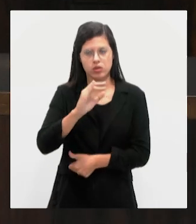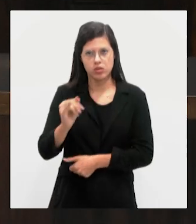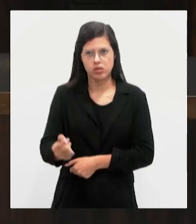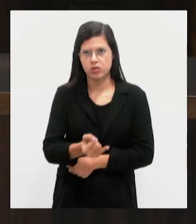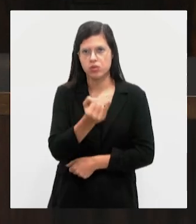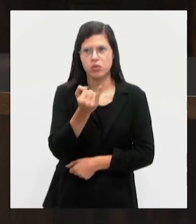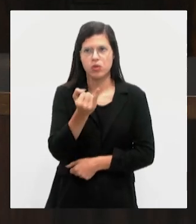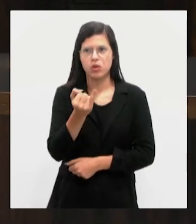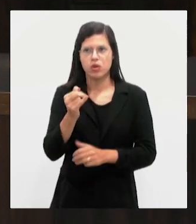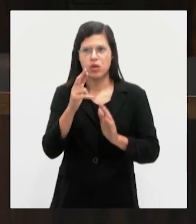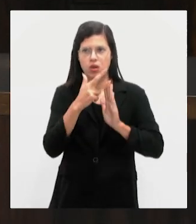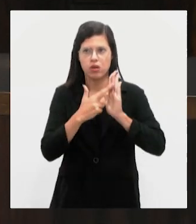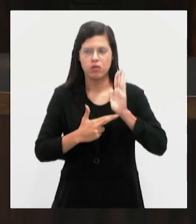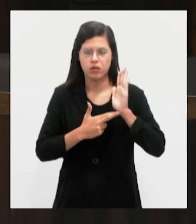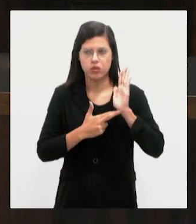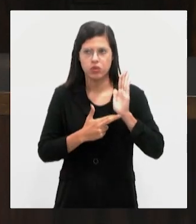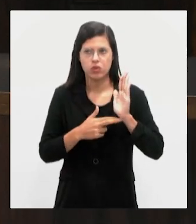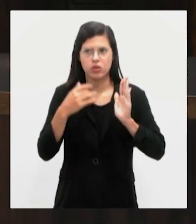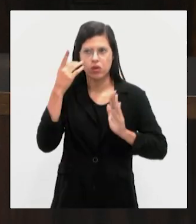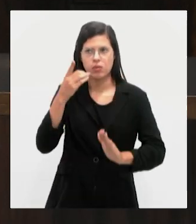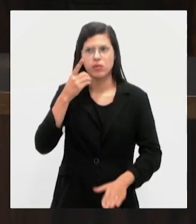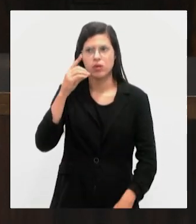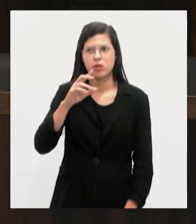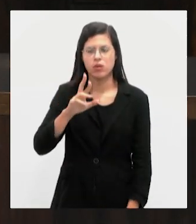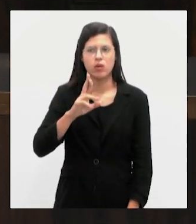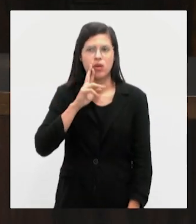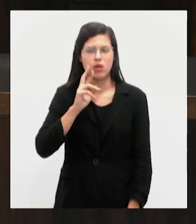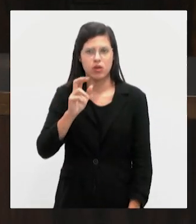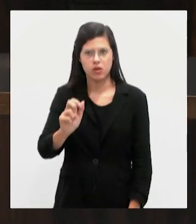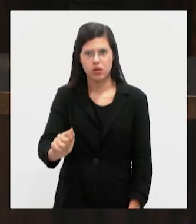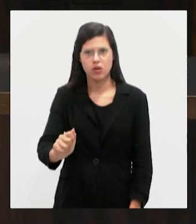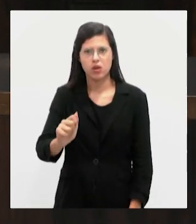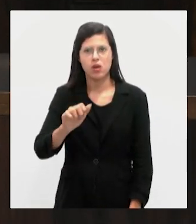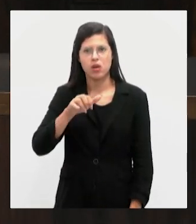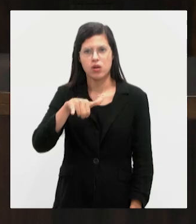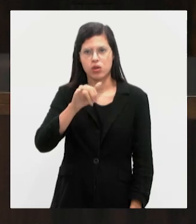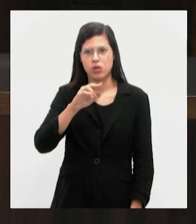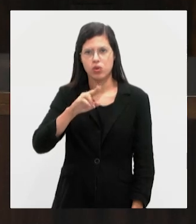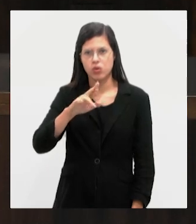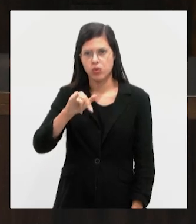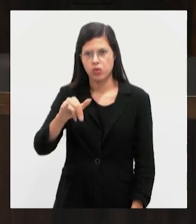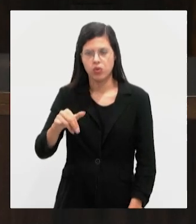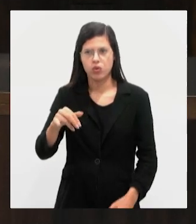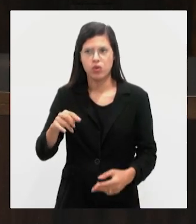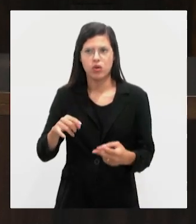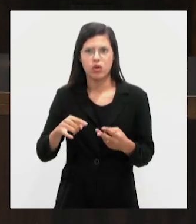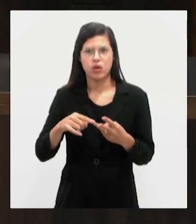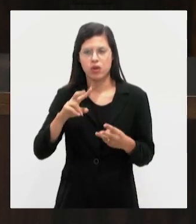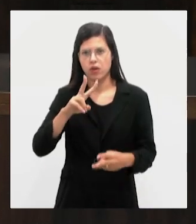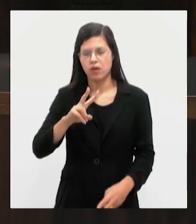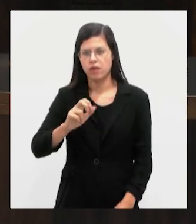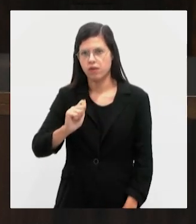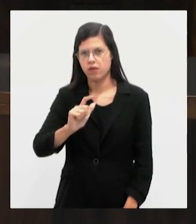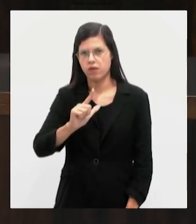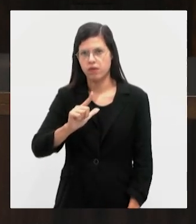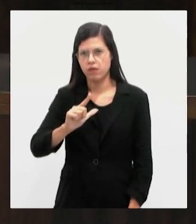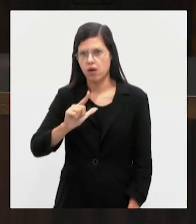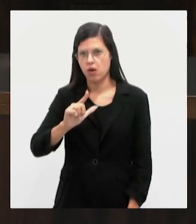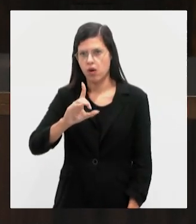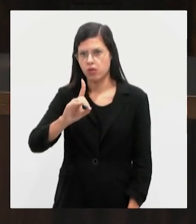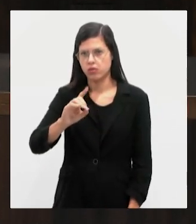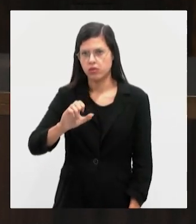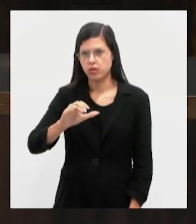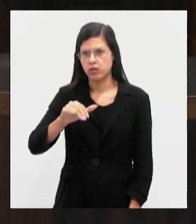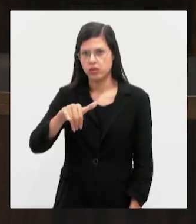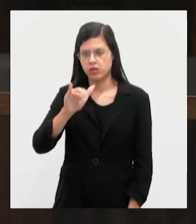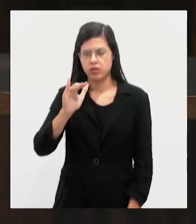e Justiça. Relatores, deputado Rodrigo Amorim, Yuri Moura e Valdaci da Saúde. Em